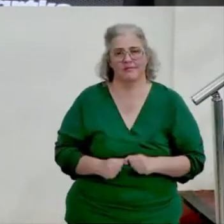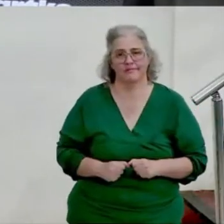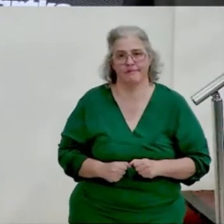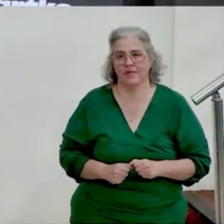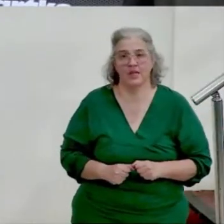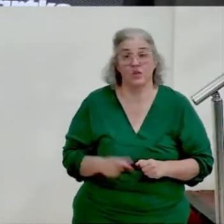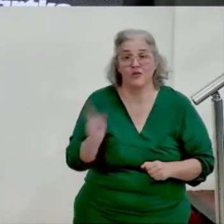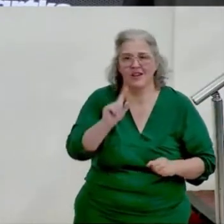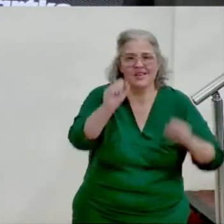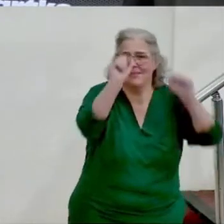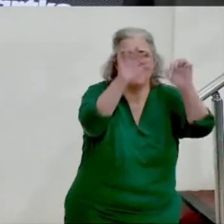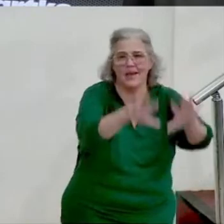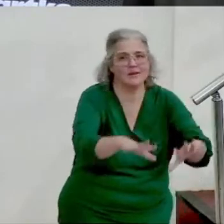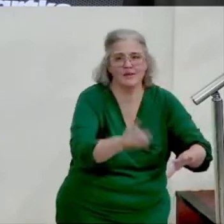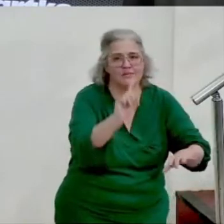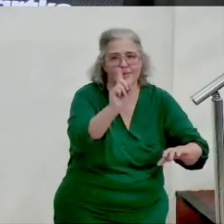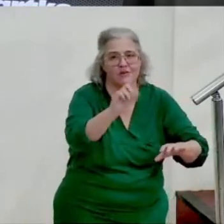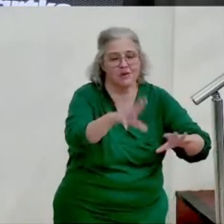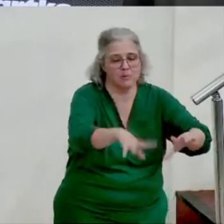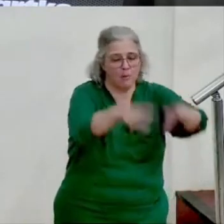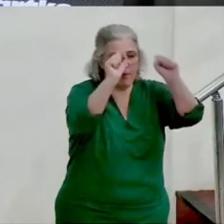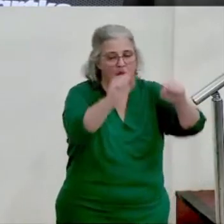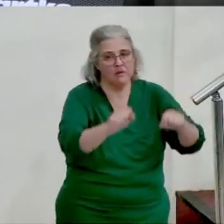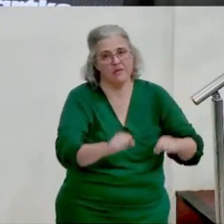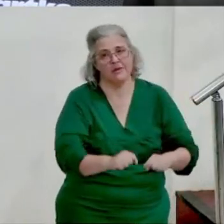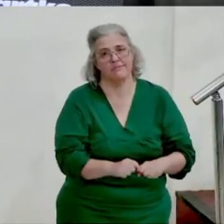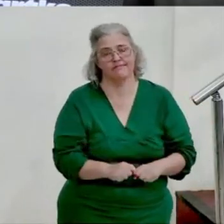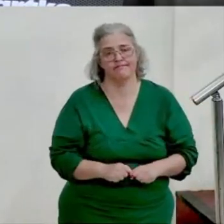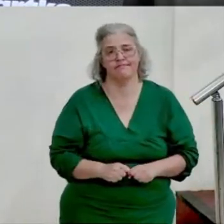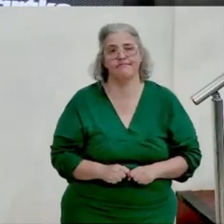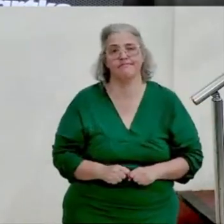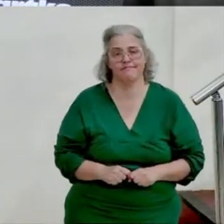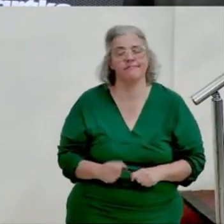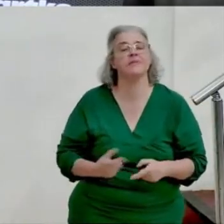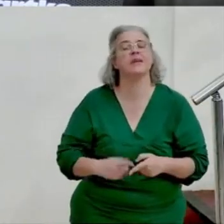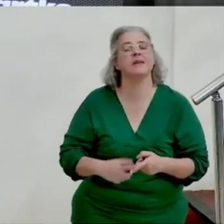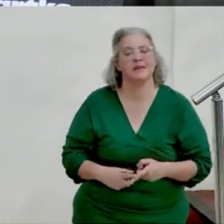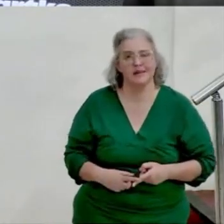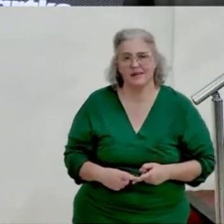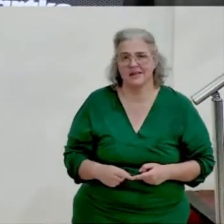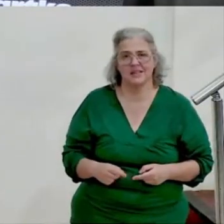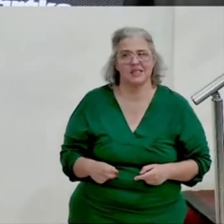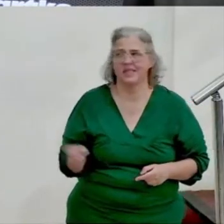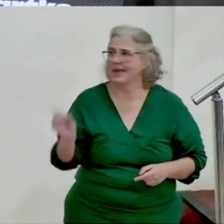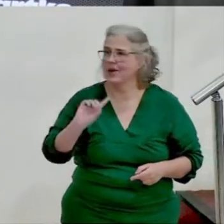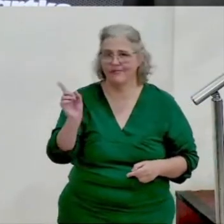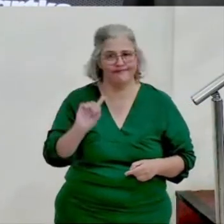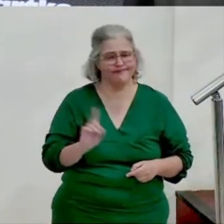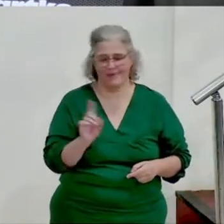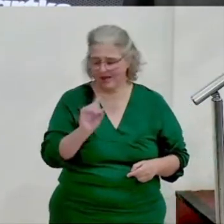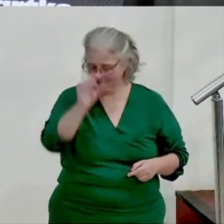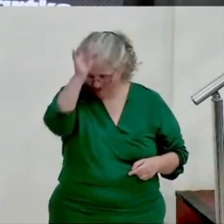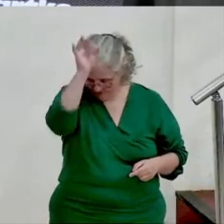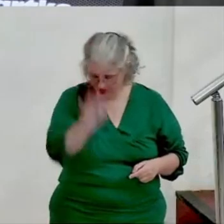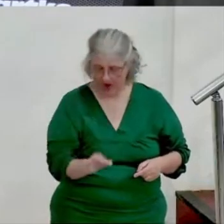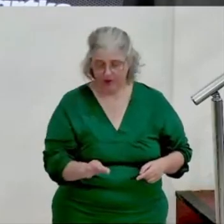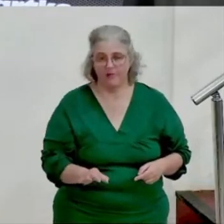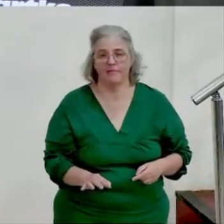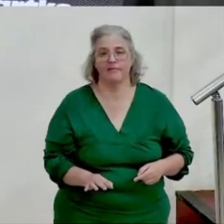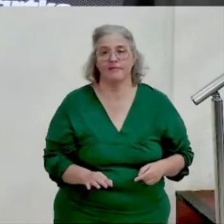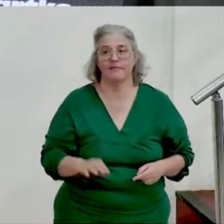de modo nenhum. Paulo é enfático: de modo nenhum. Com certeza,